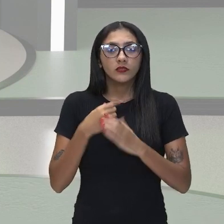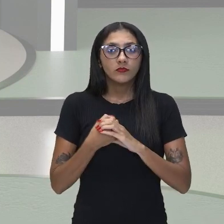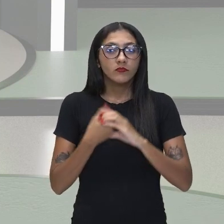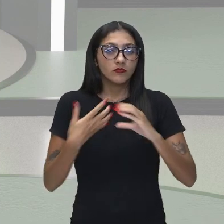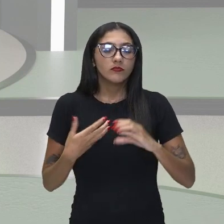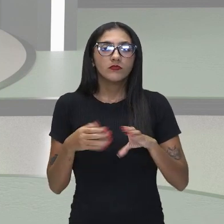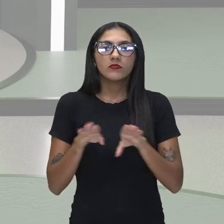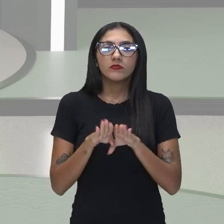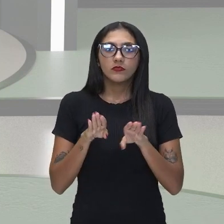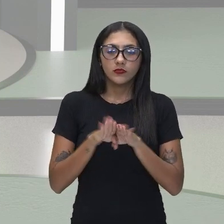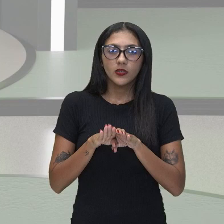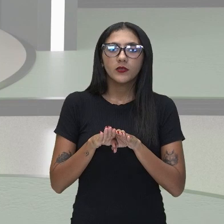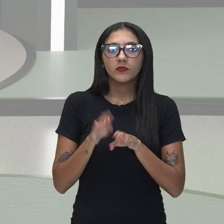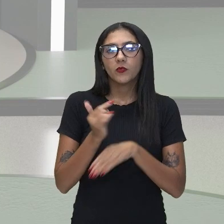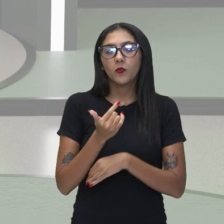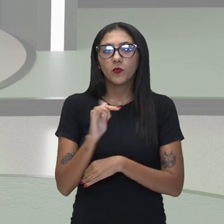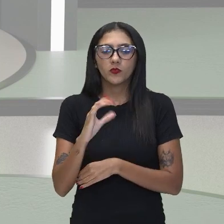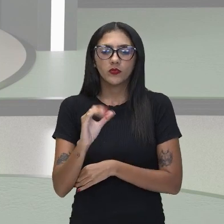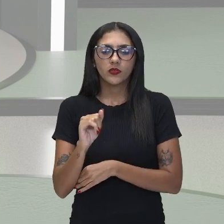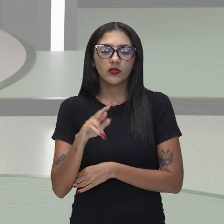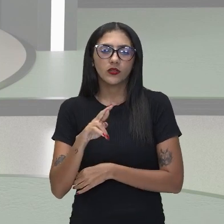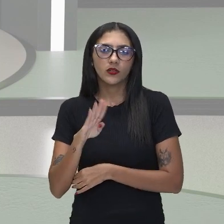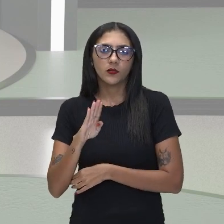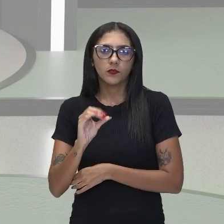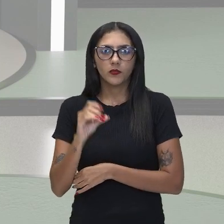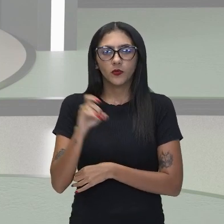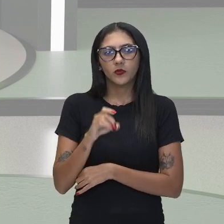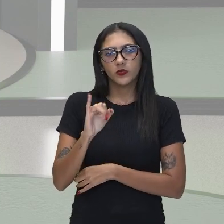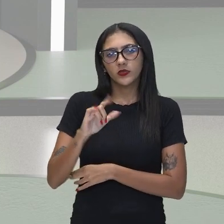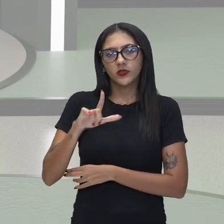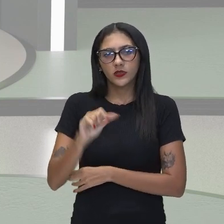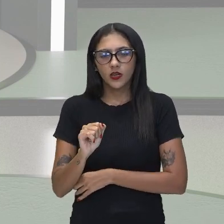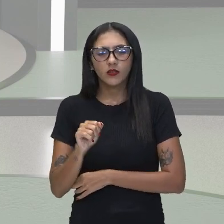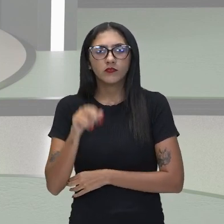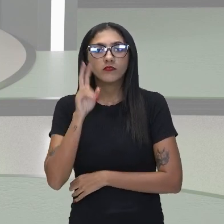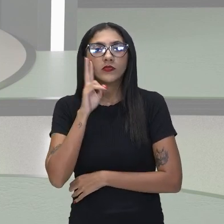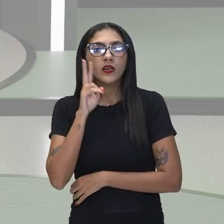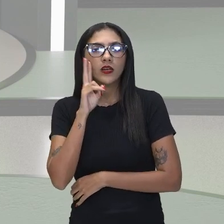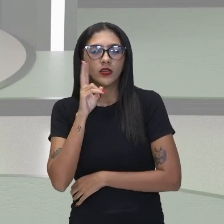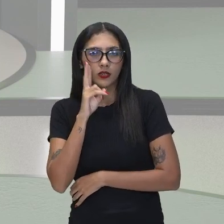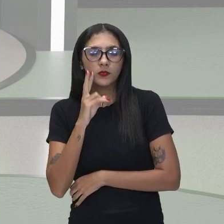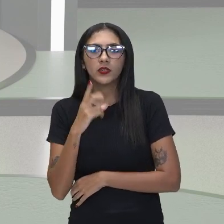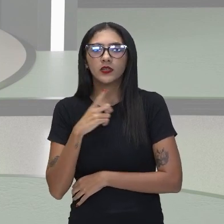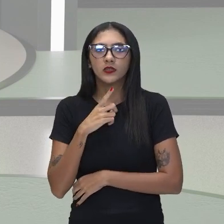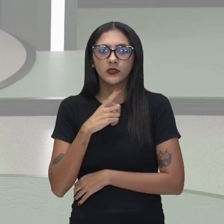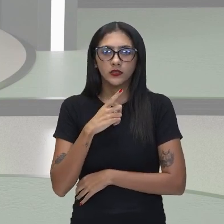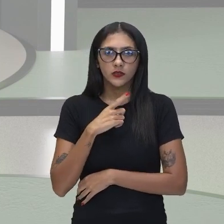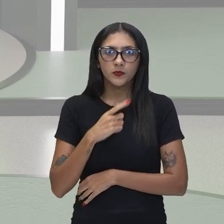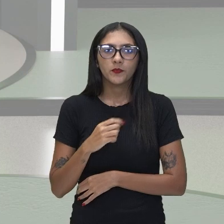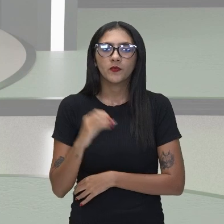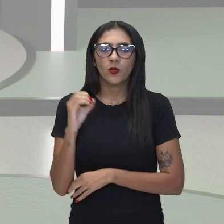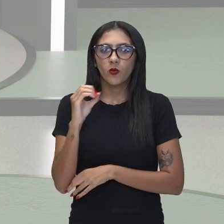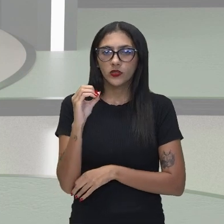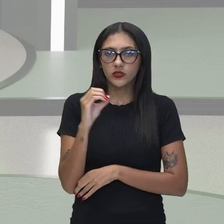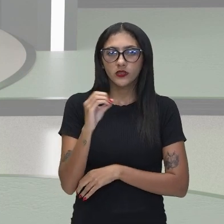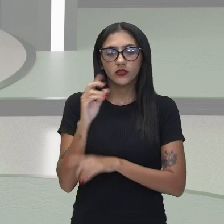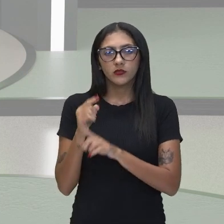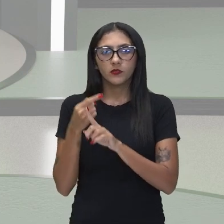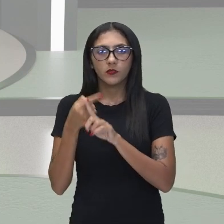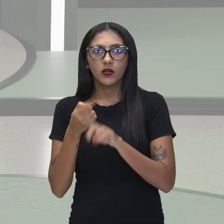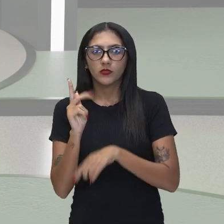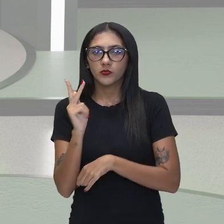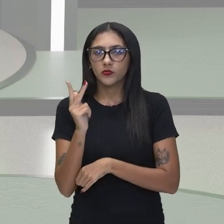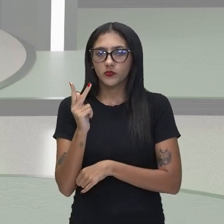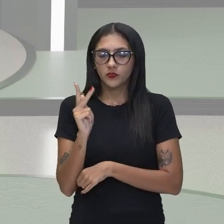que tem a carboxila. O que é carboxila? São compostos oxigenados que têm a carbonila e a hidroxila, que, por